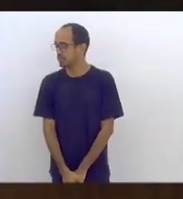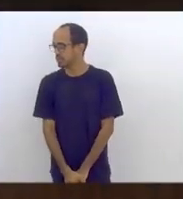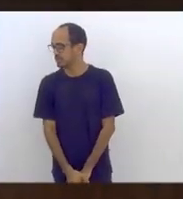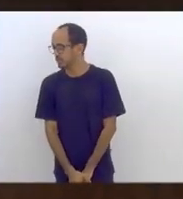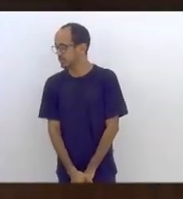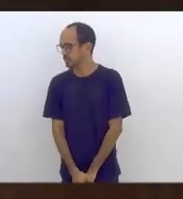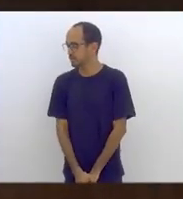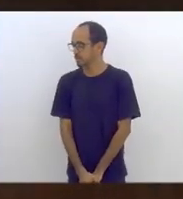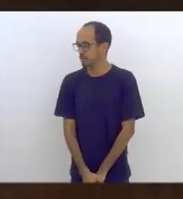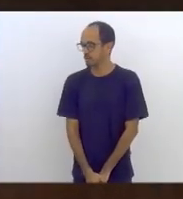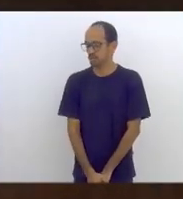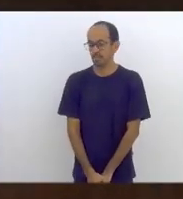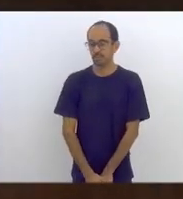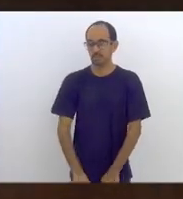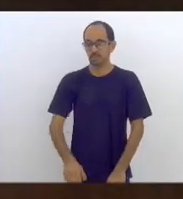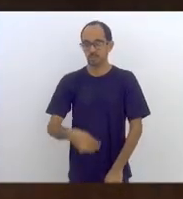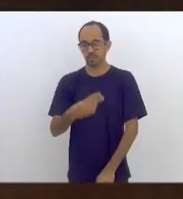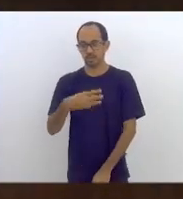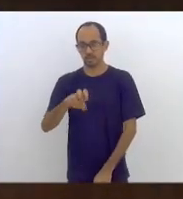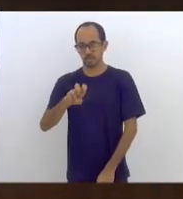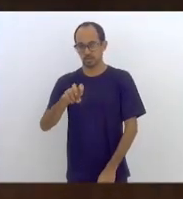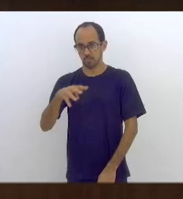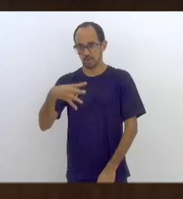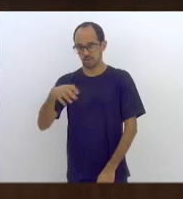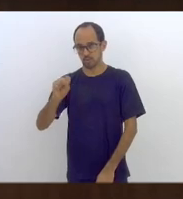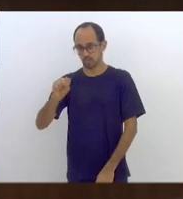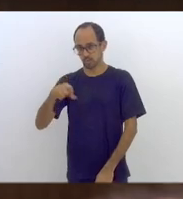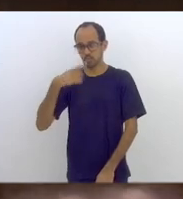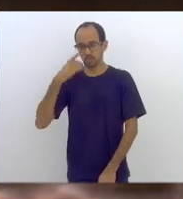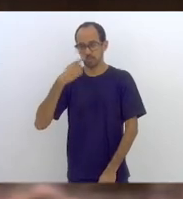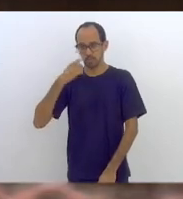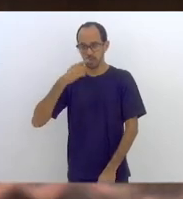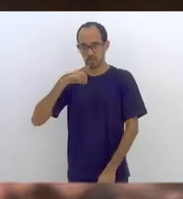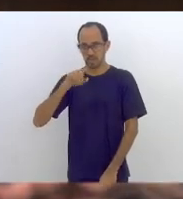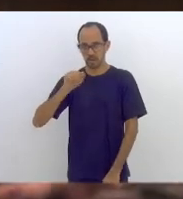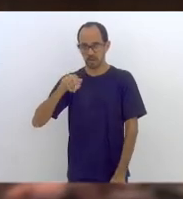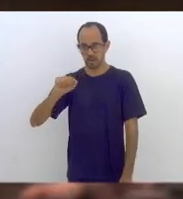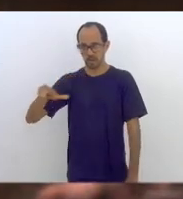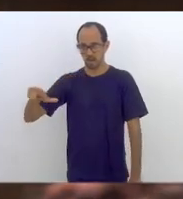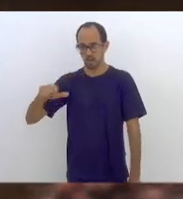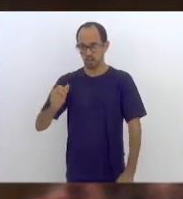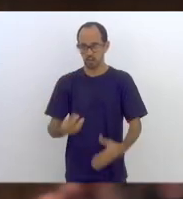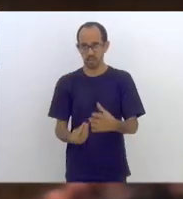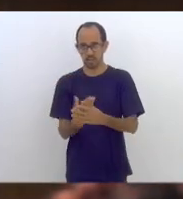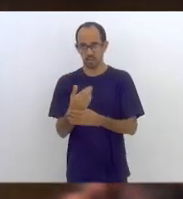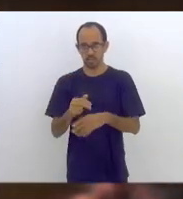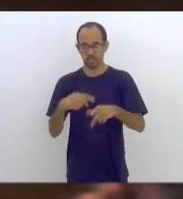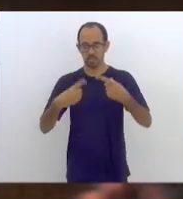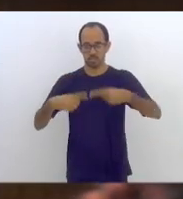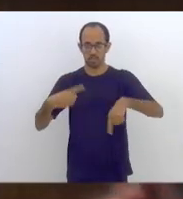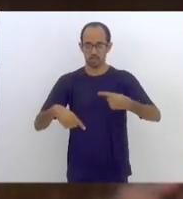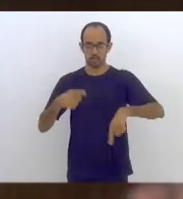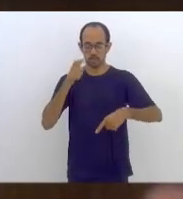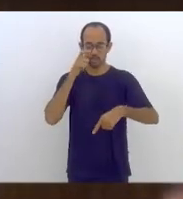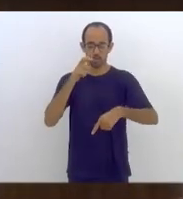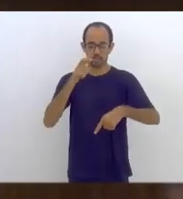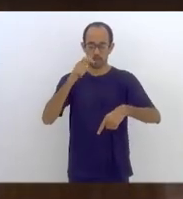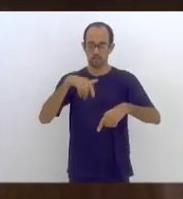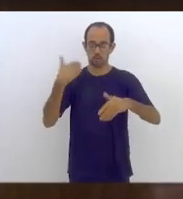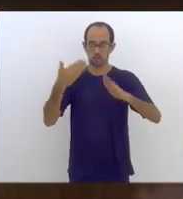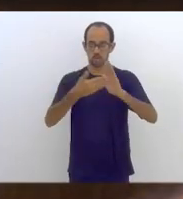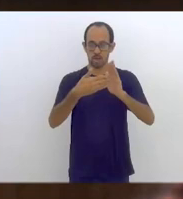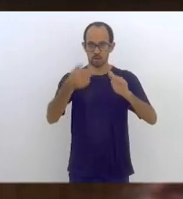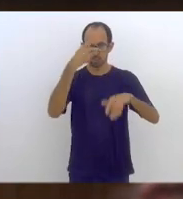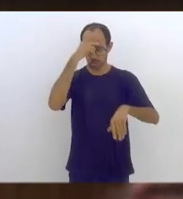3548 toreo Deputado Daniel liberou que institui a política estadual de atenção integral